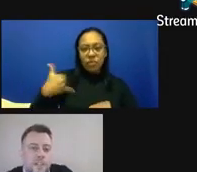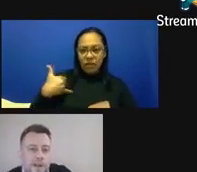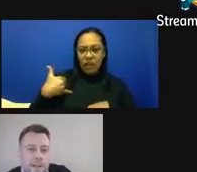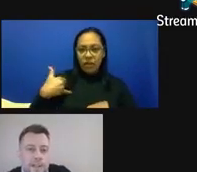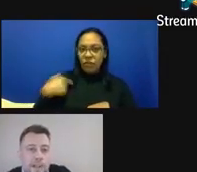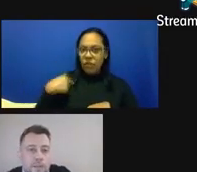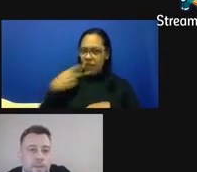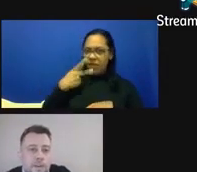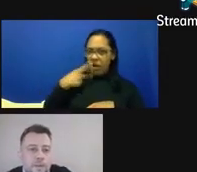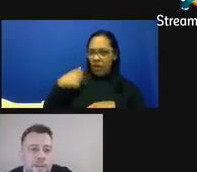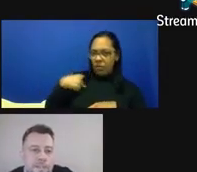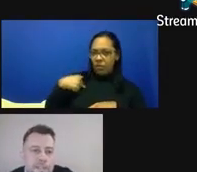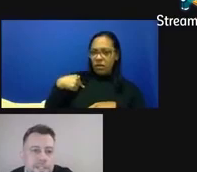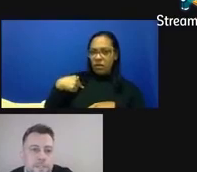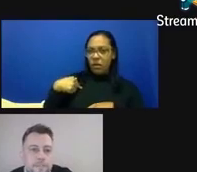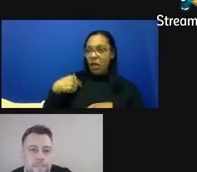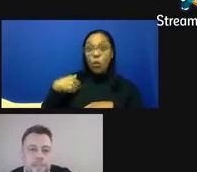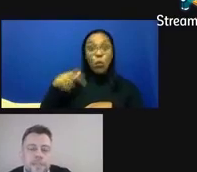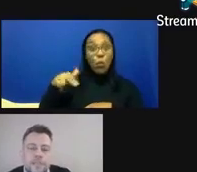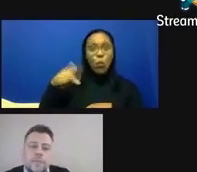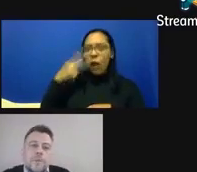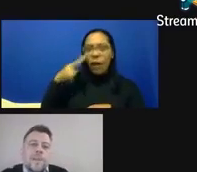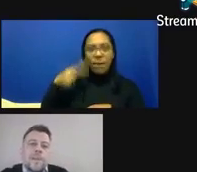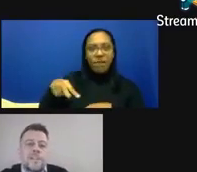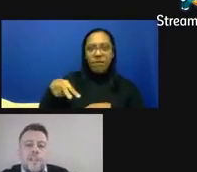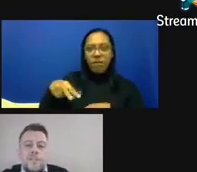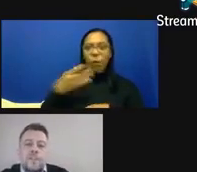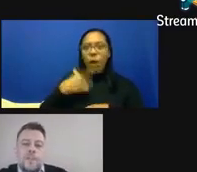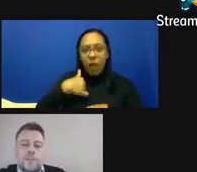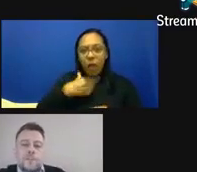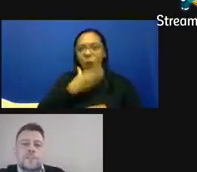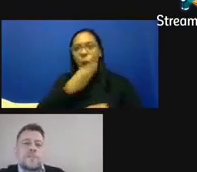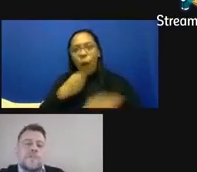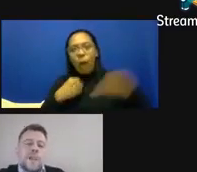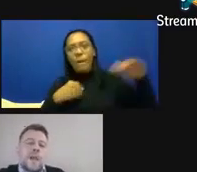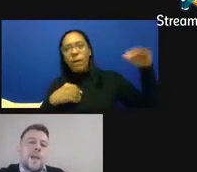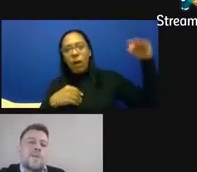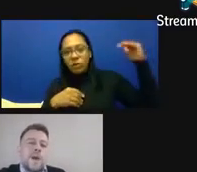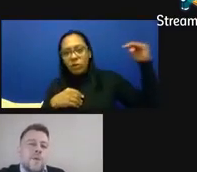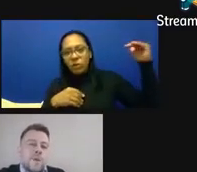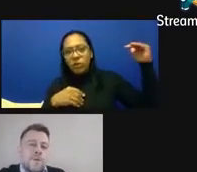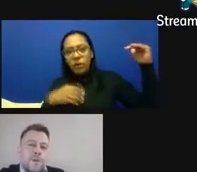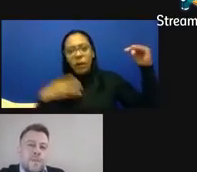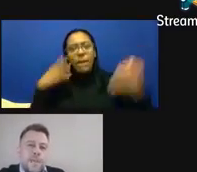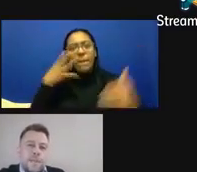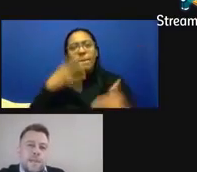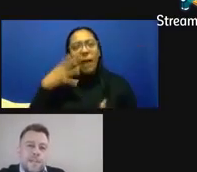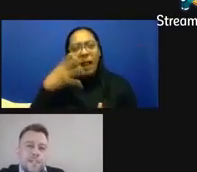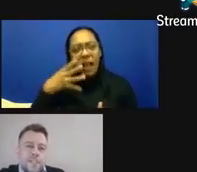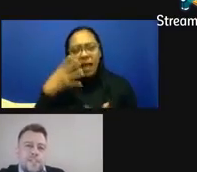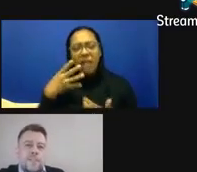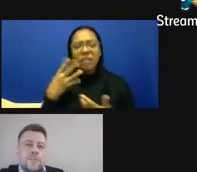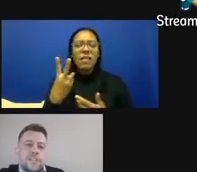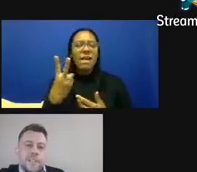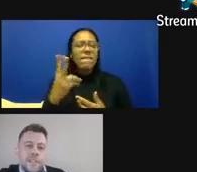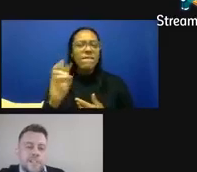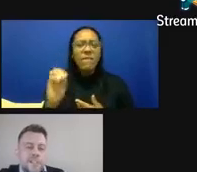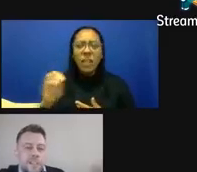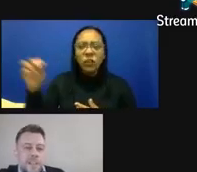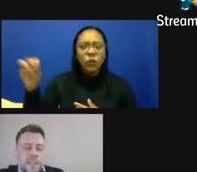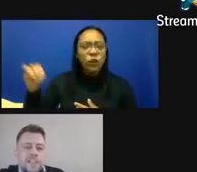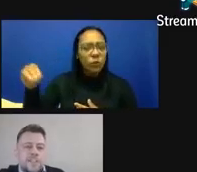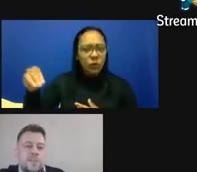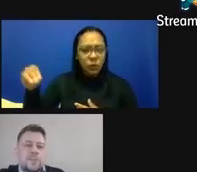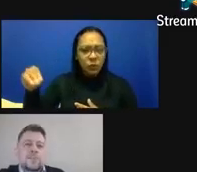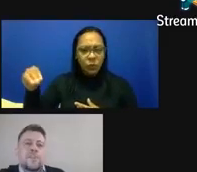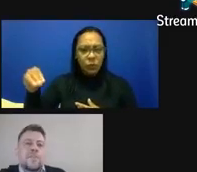e estranho a ela, que ela nunca viu antes, né? Então, numa palestra de 20 minutos, eu não vou falar lá uma hora e meia para criança de 5 a 7 anos.